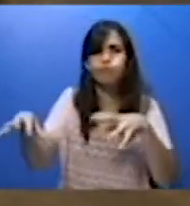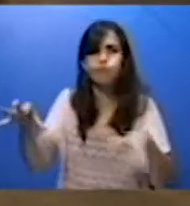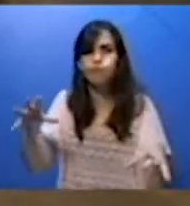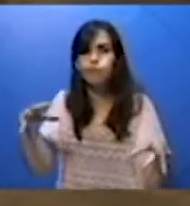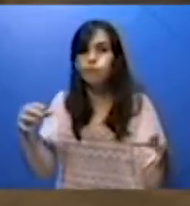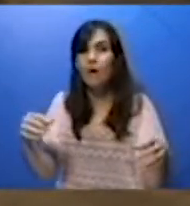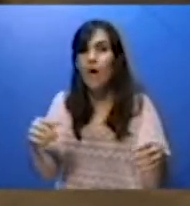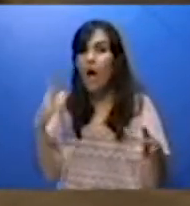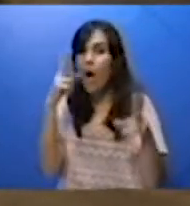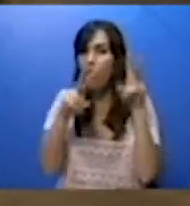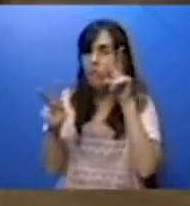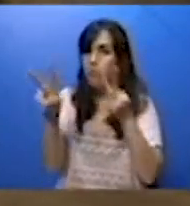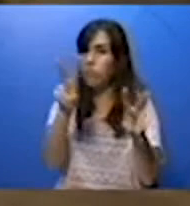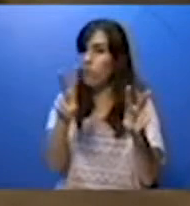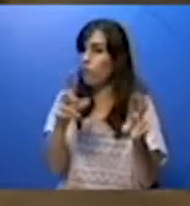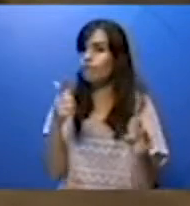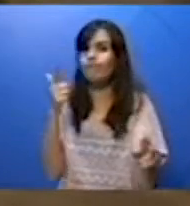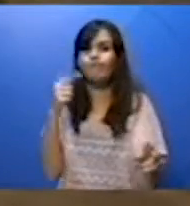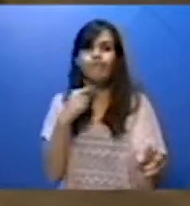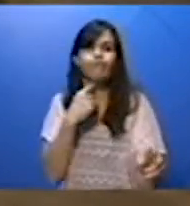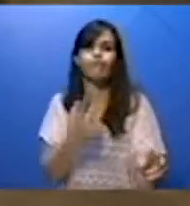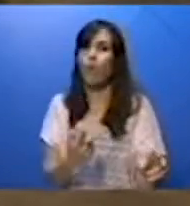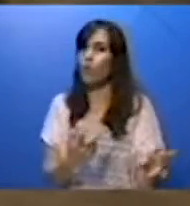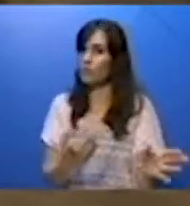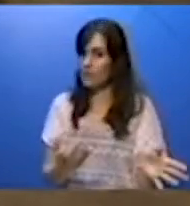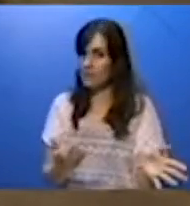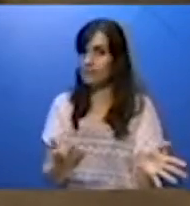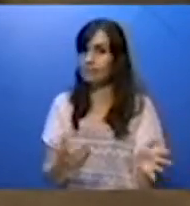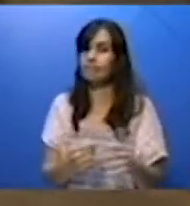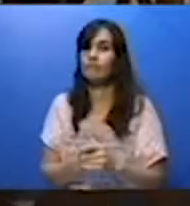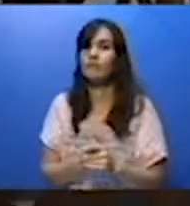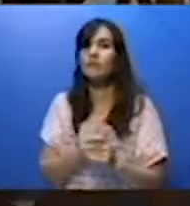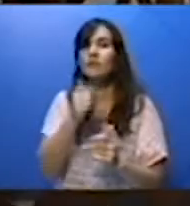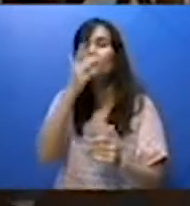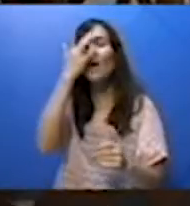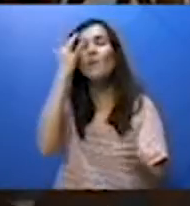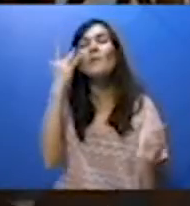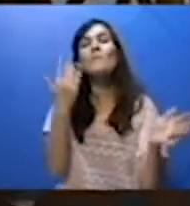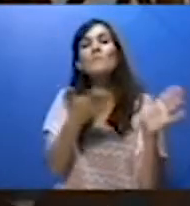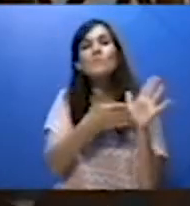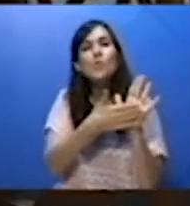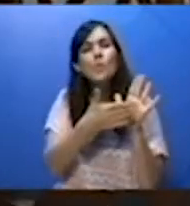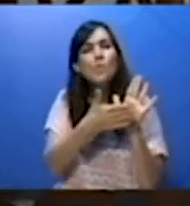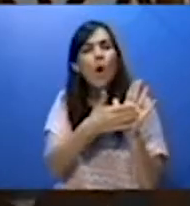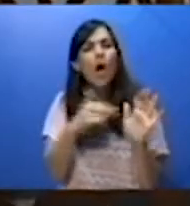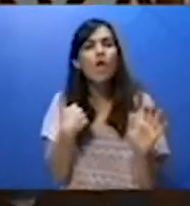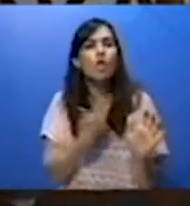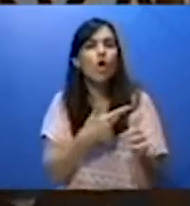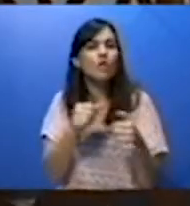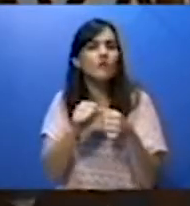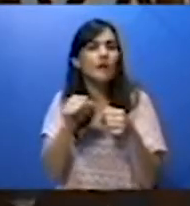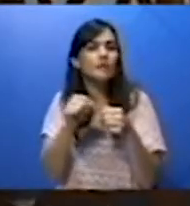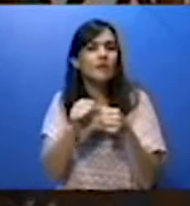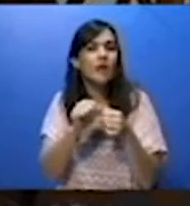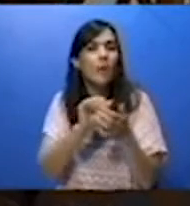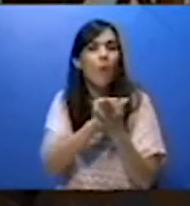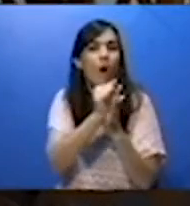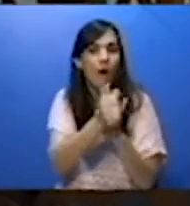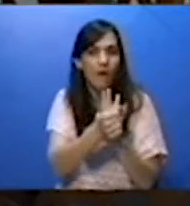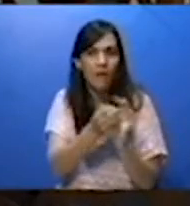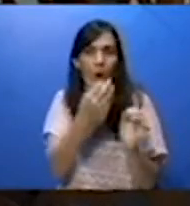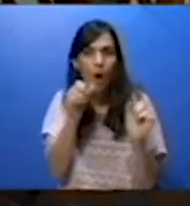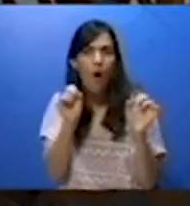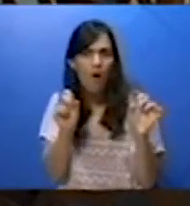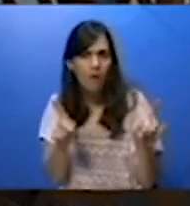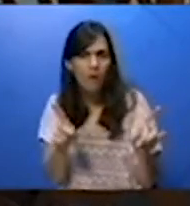poluição visual eles não conseguem tá bom então isso aqui é só uma proposta que nós exploramos muito na sala de recurso e vamos lá vamos